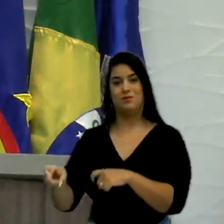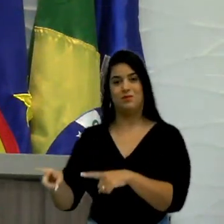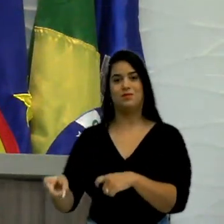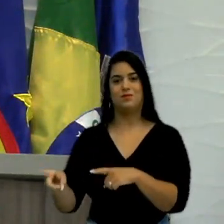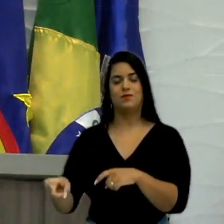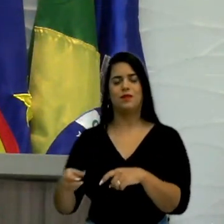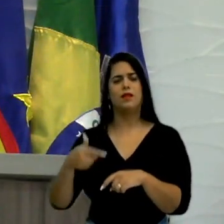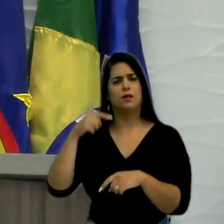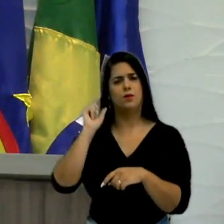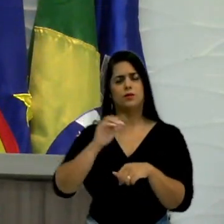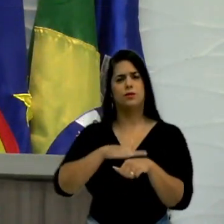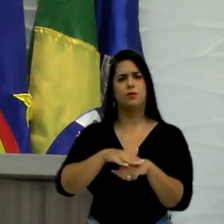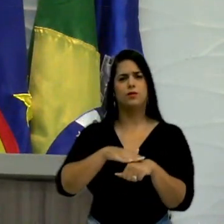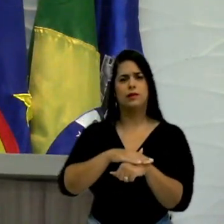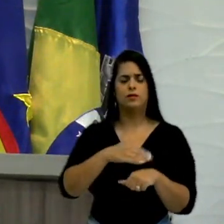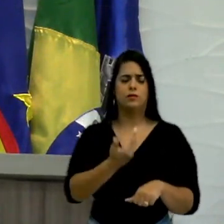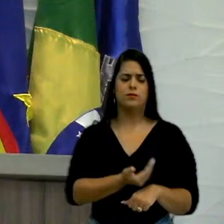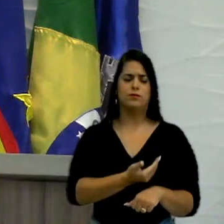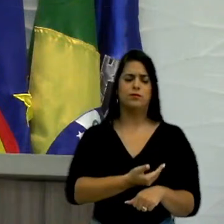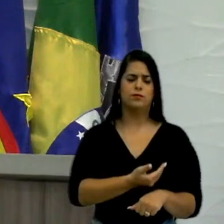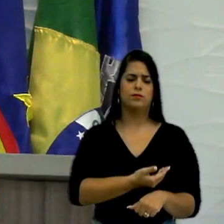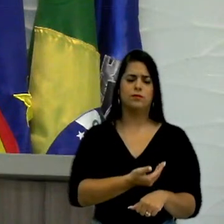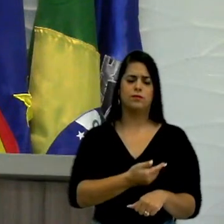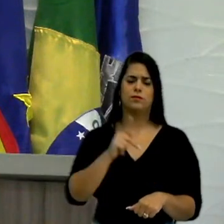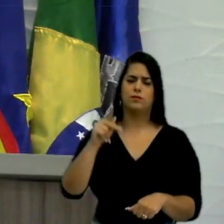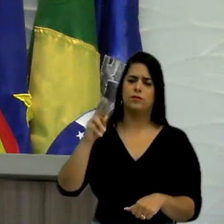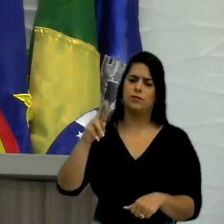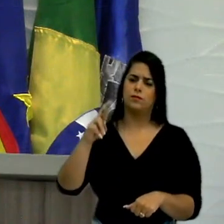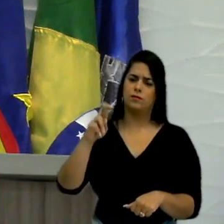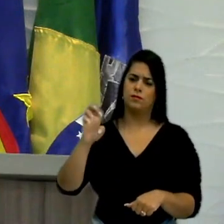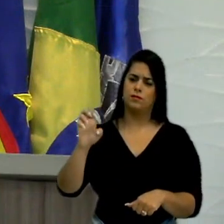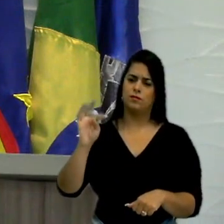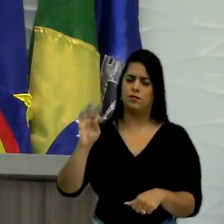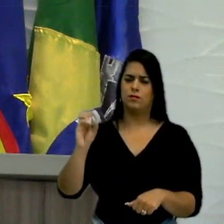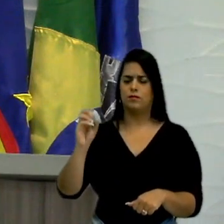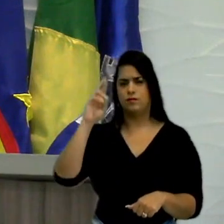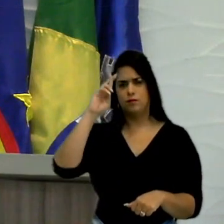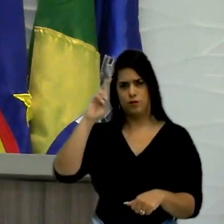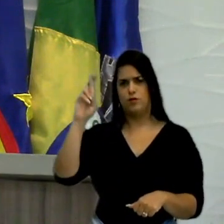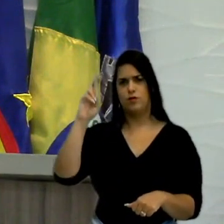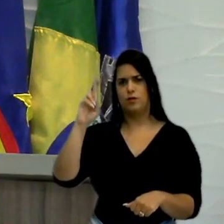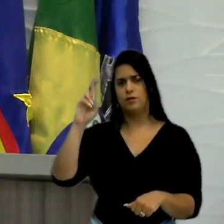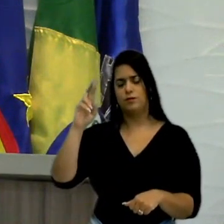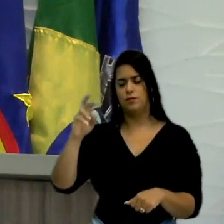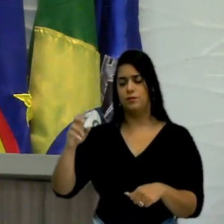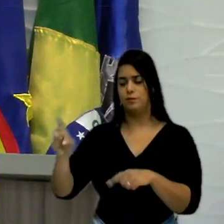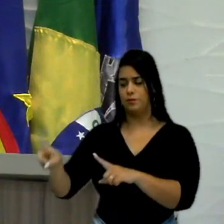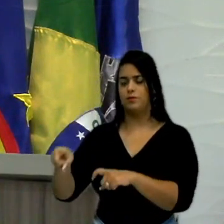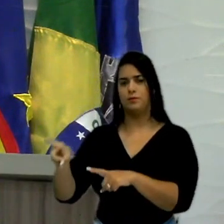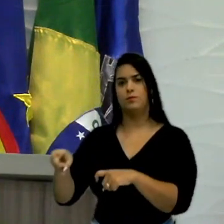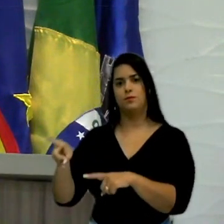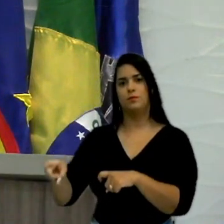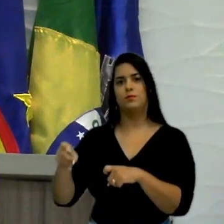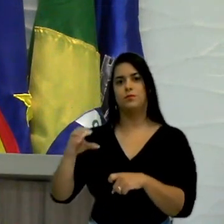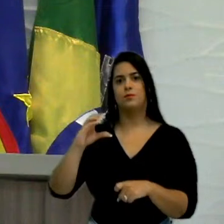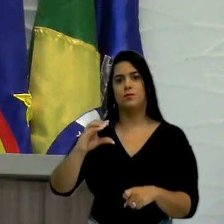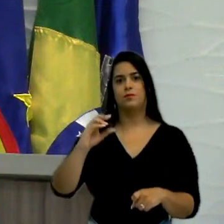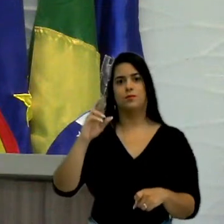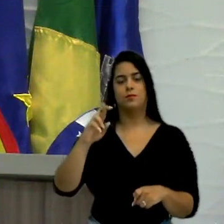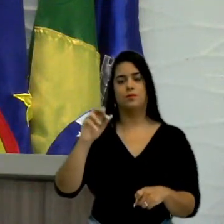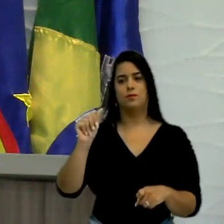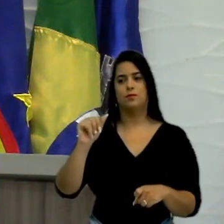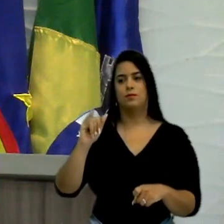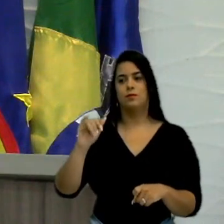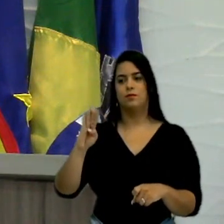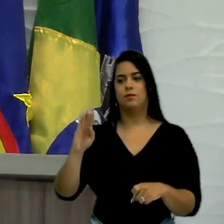dialogando com o nosso amigo Preto, para que líder lá da comunidade quilombola Craíbas e Caldeirãozinho, para